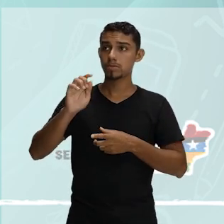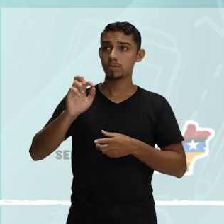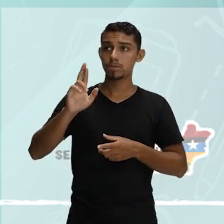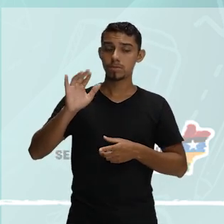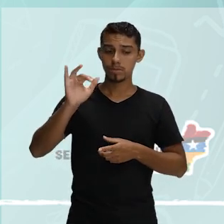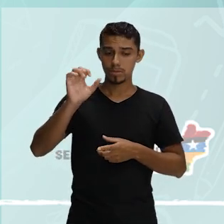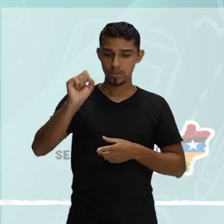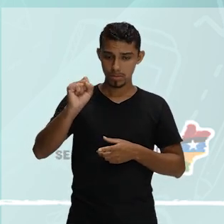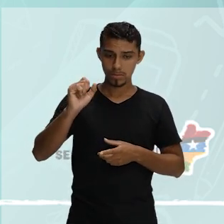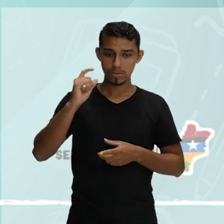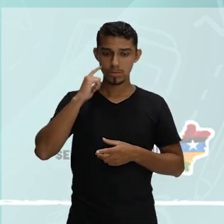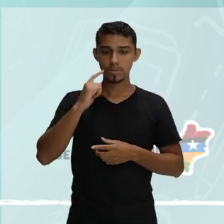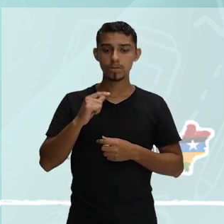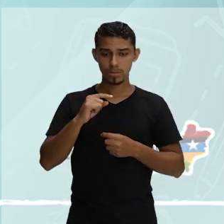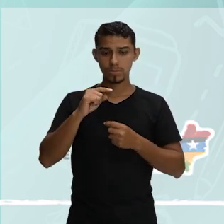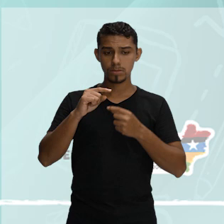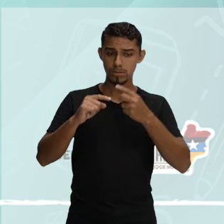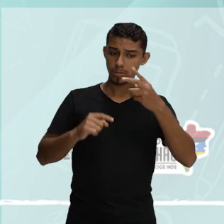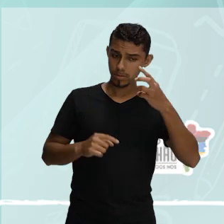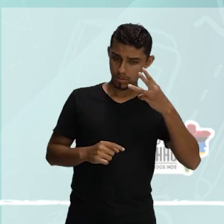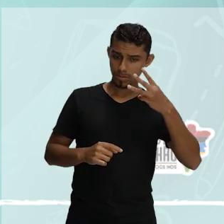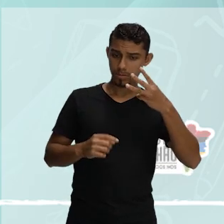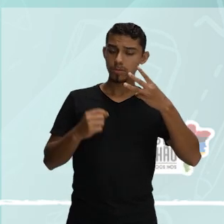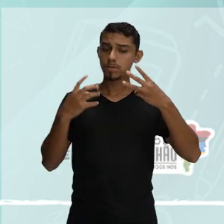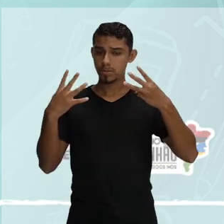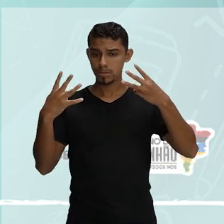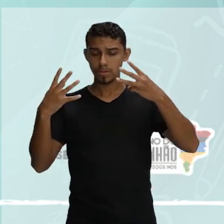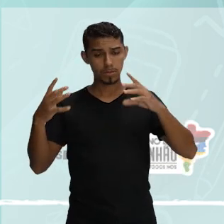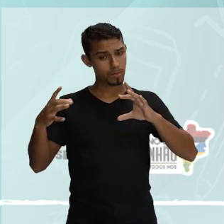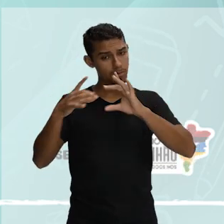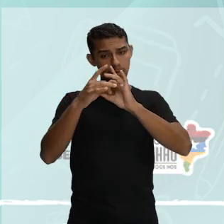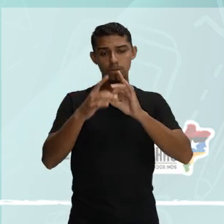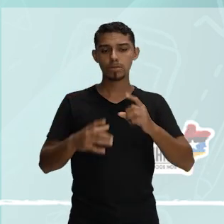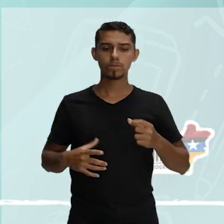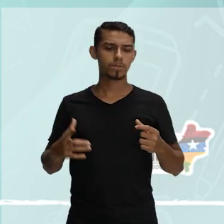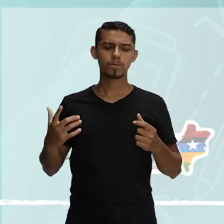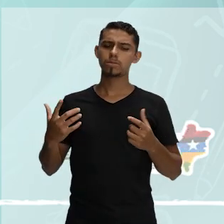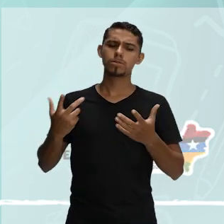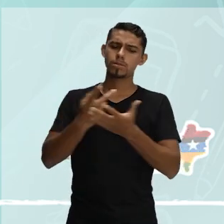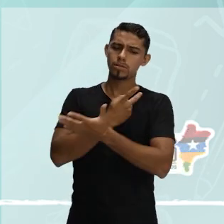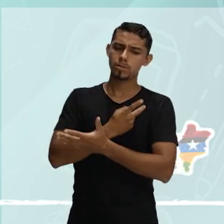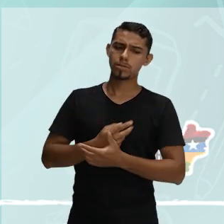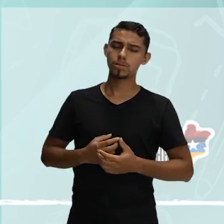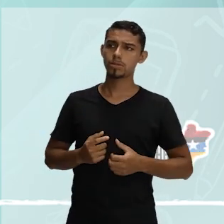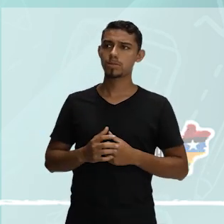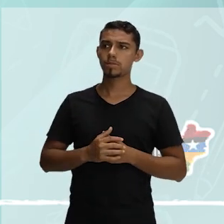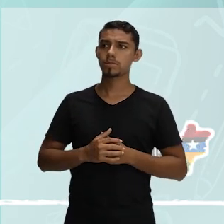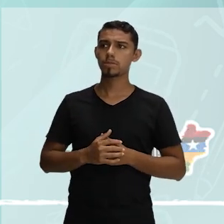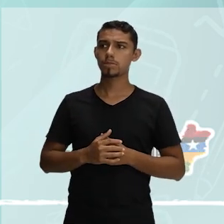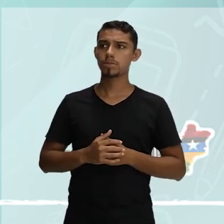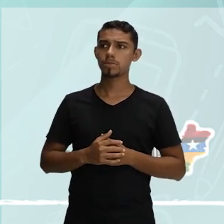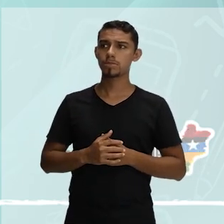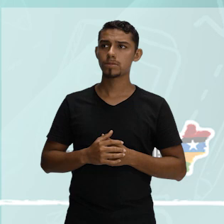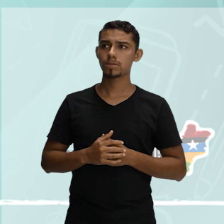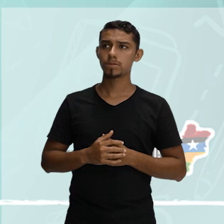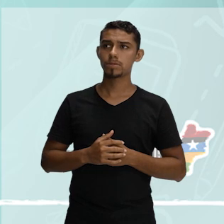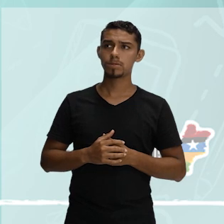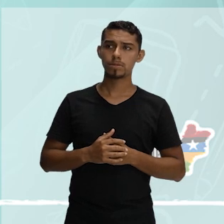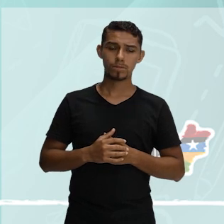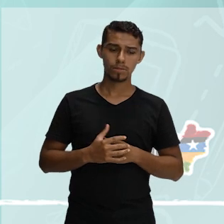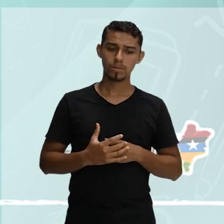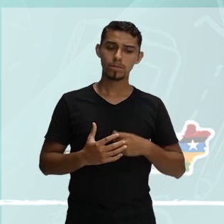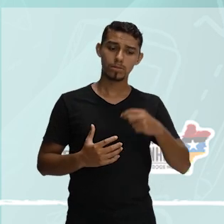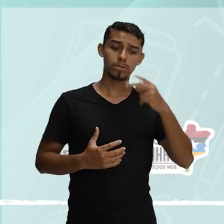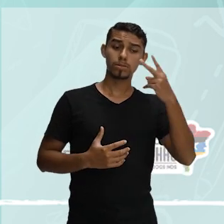3 e 4 têm maior parentesco. E na questão está dizendo que o 1 e o... Aliás, está dizendo que o 2 e o